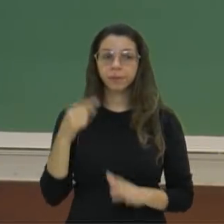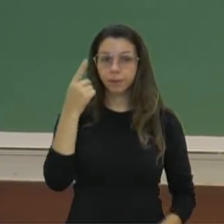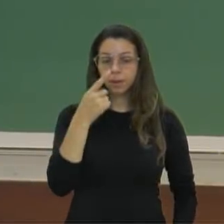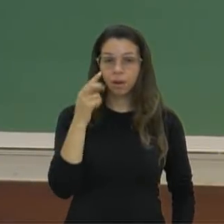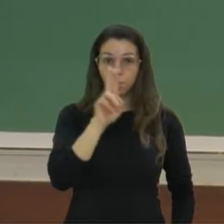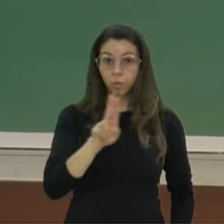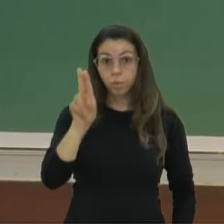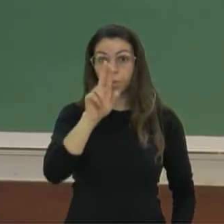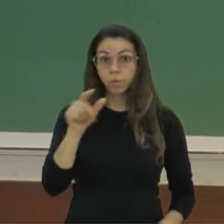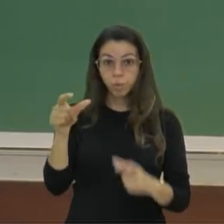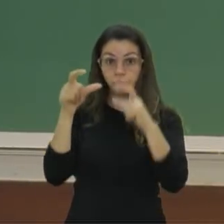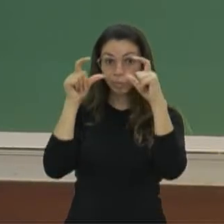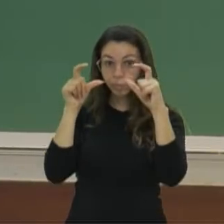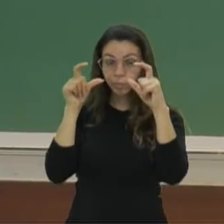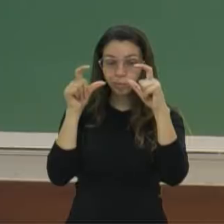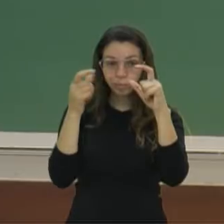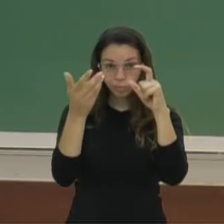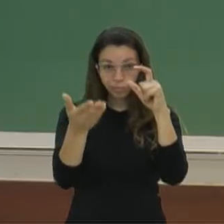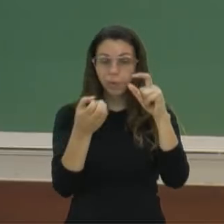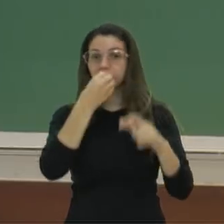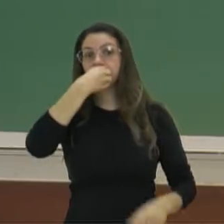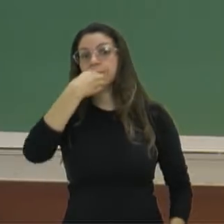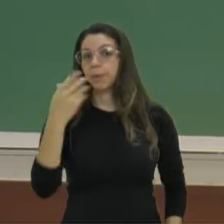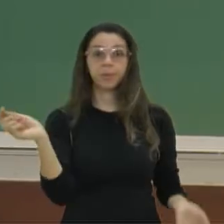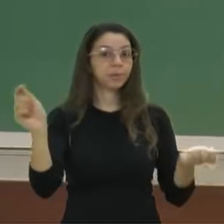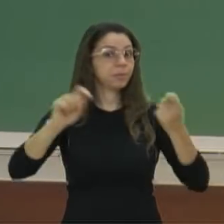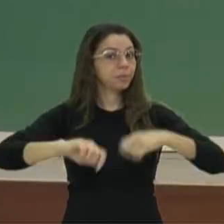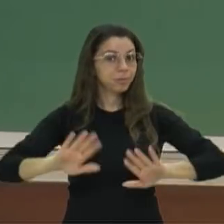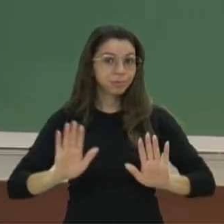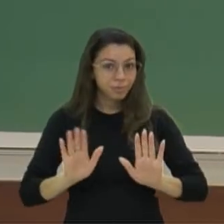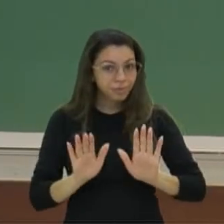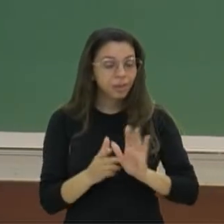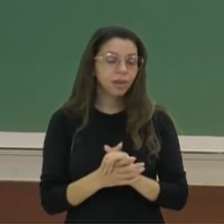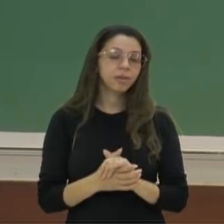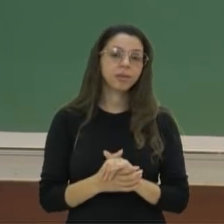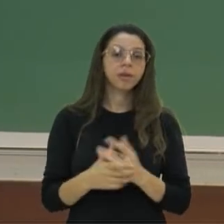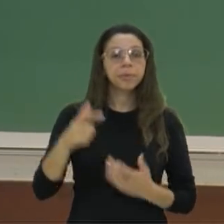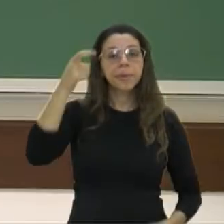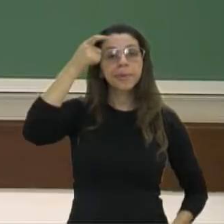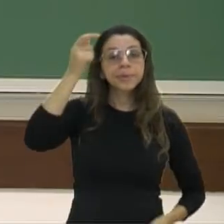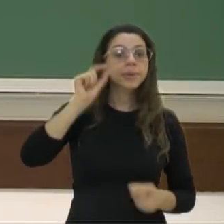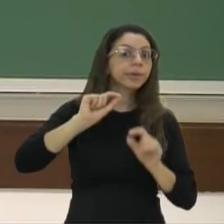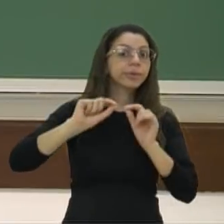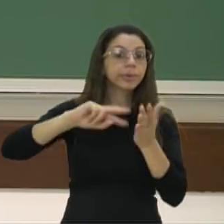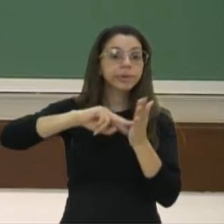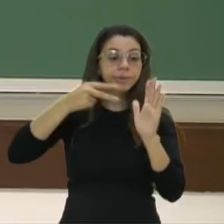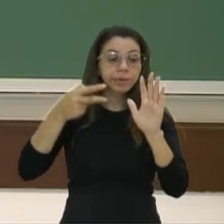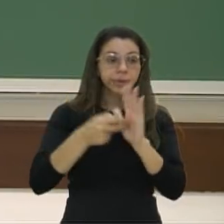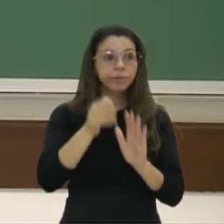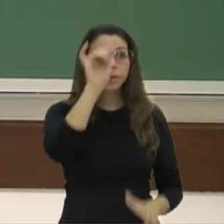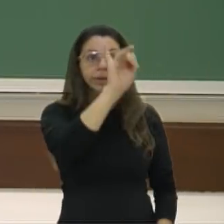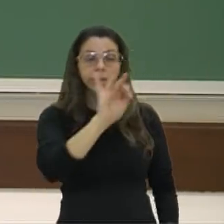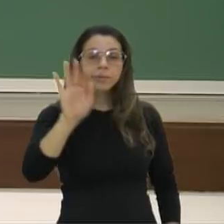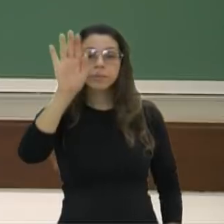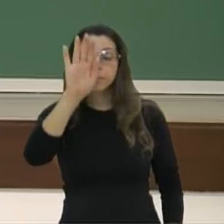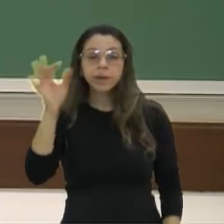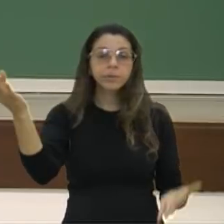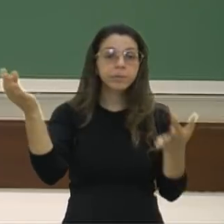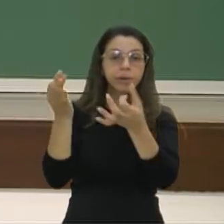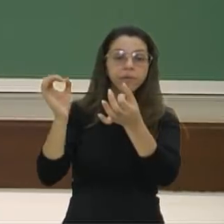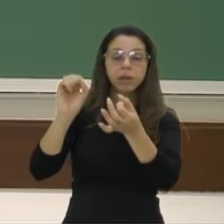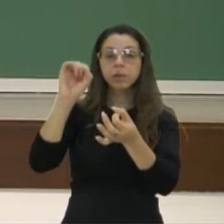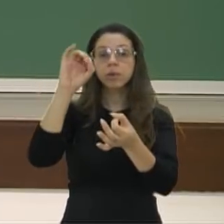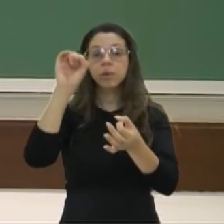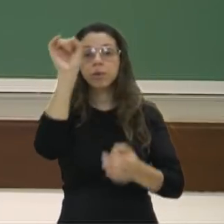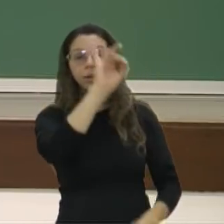usa óculos, que bom que não precisa, então você não tem uma noção do que é a imagem nítida ou não nítida. Essa imagem